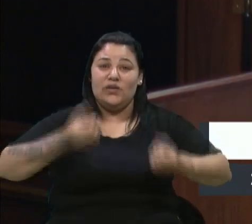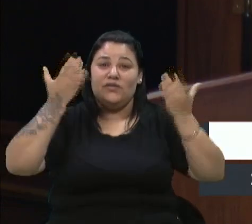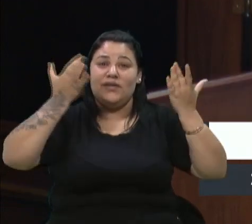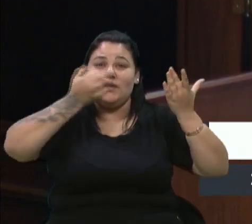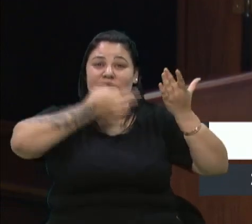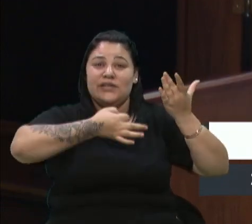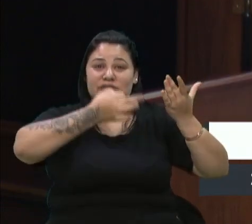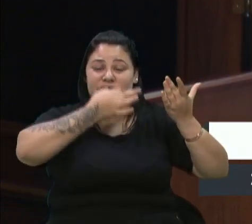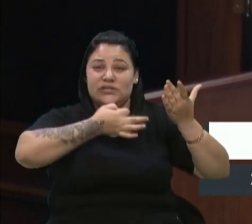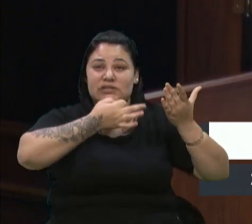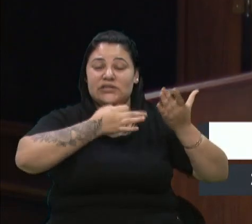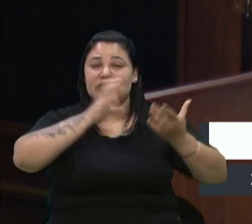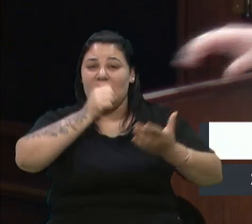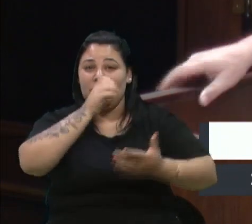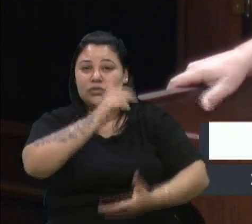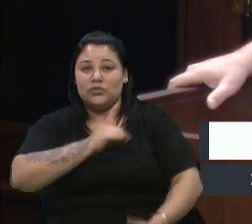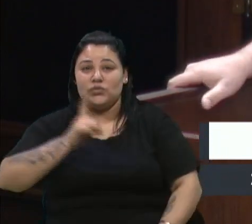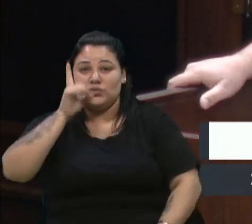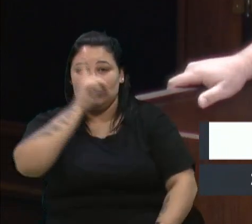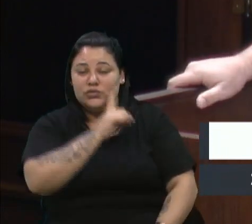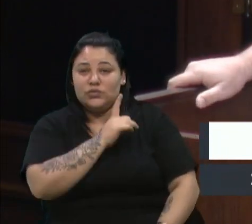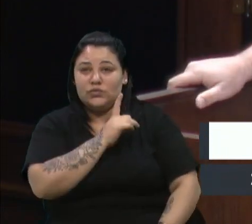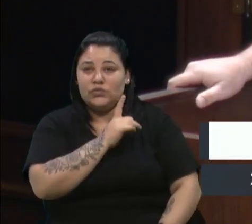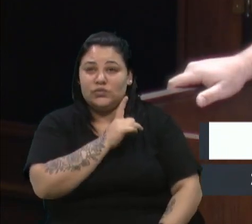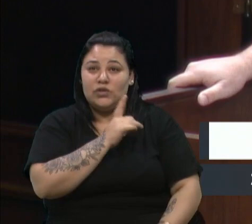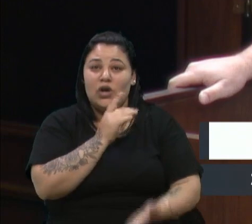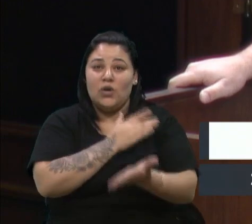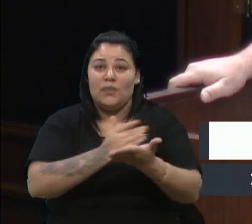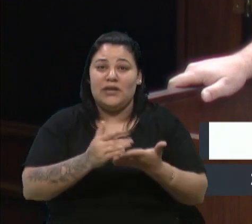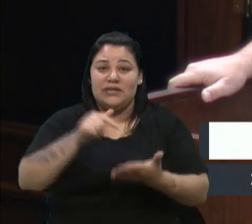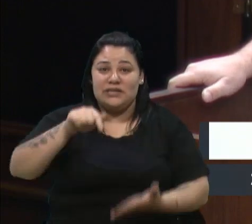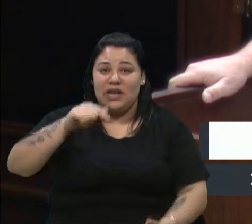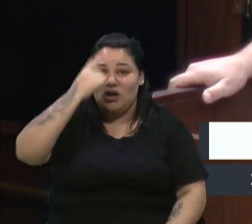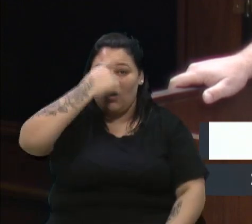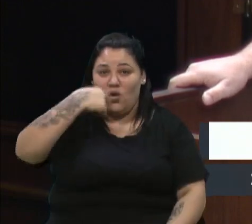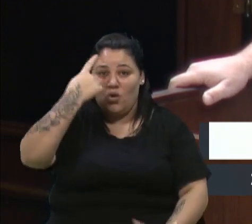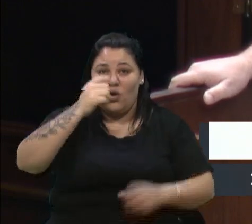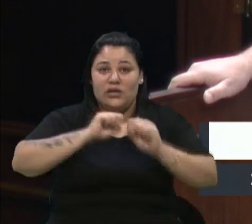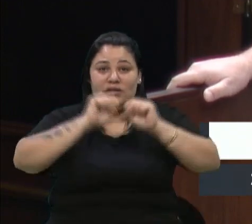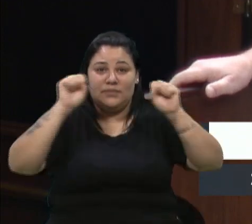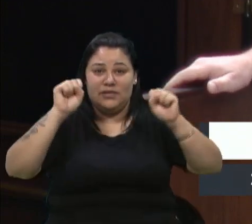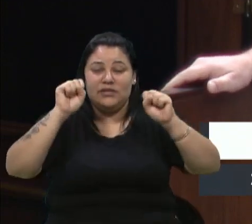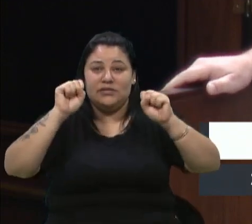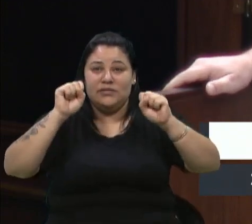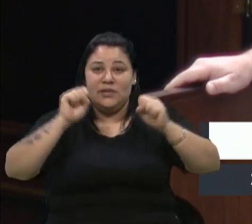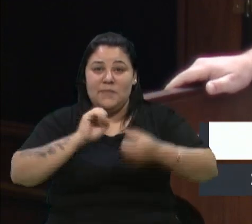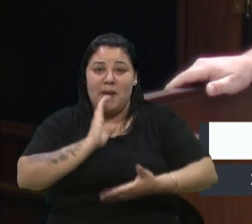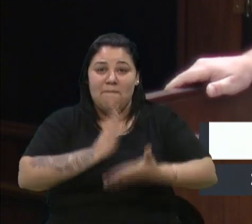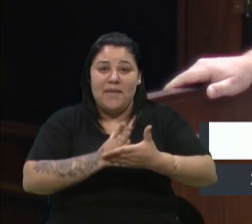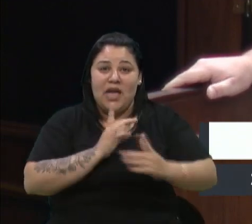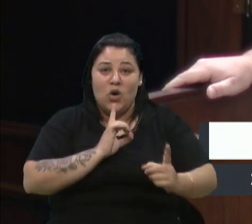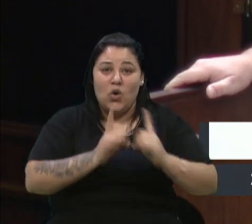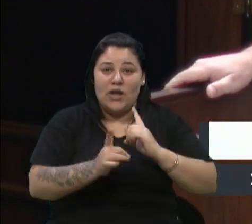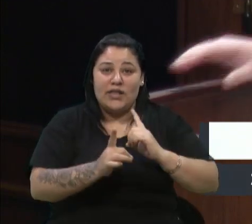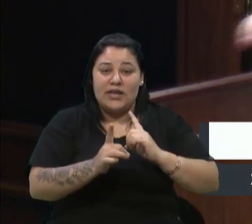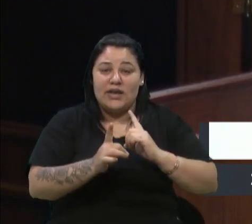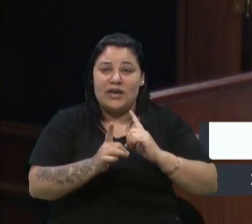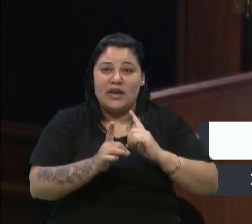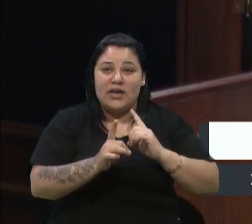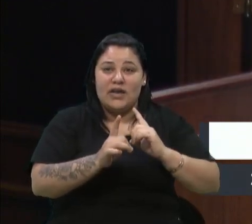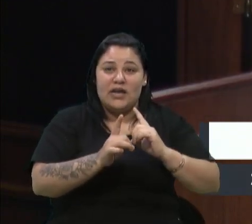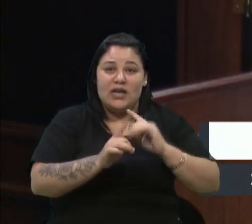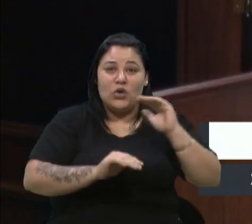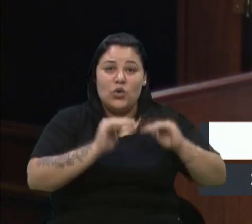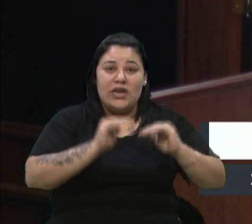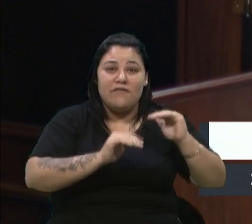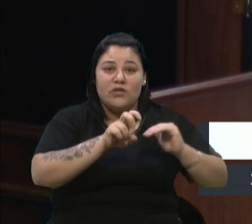Sul no final de semana, com largada às 7 horas da manhã para a meia maratona, e a categoria 5 e 10 largam às